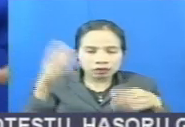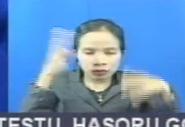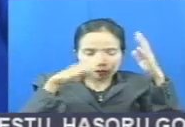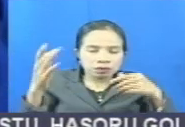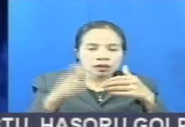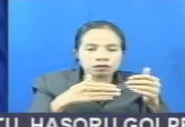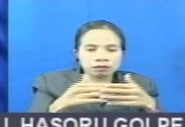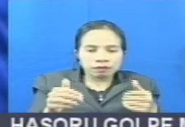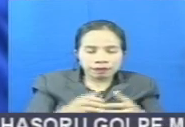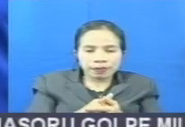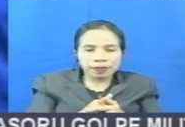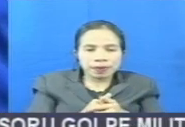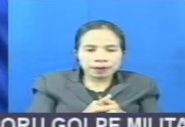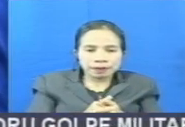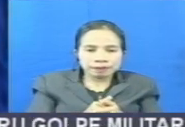também ele